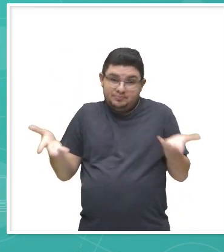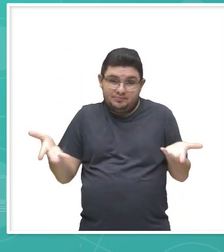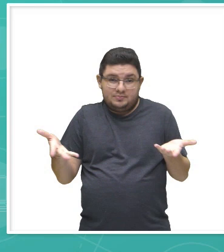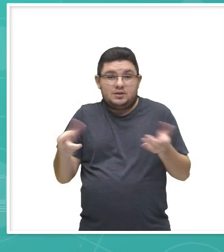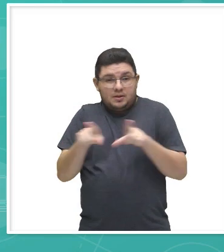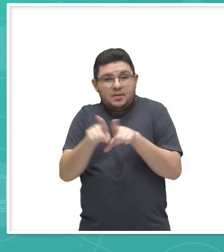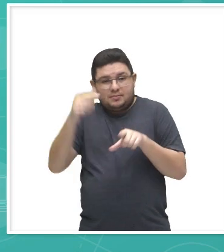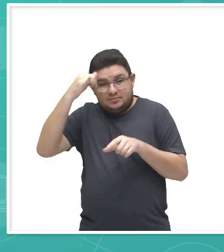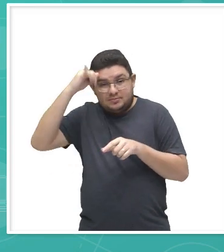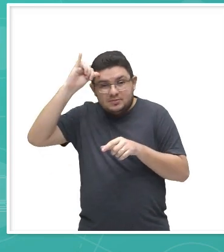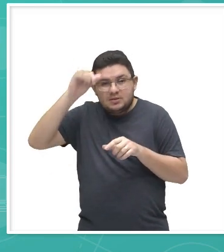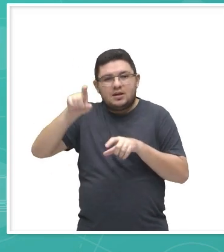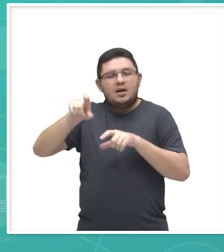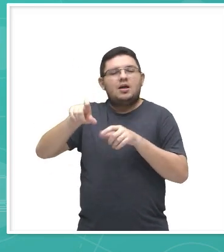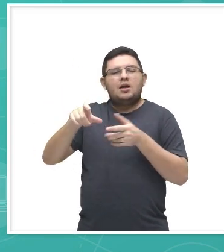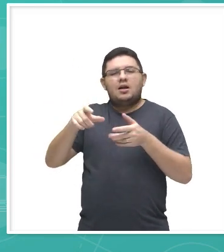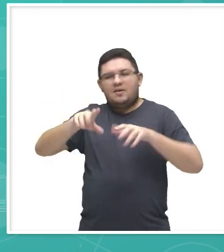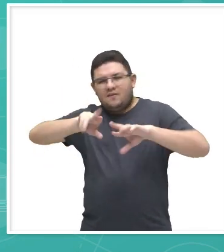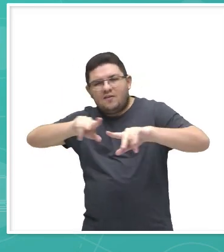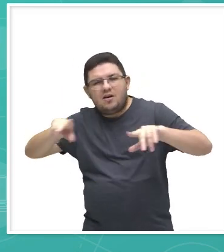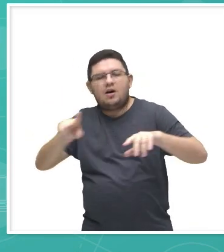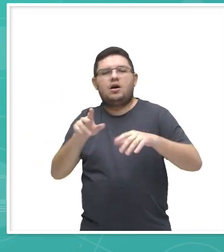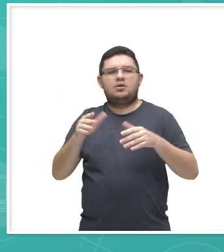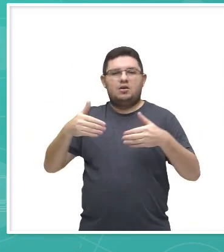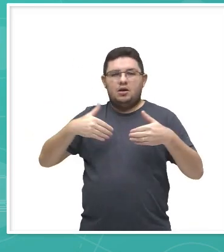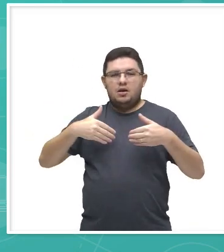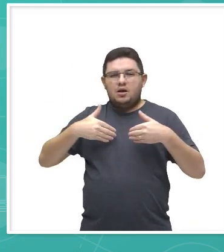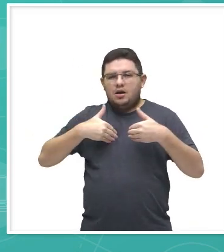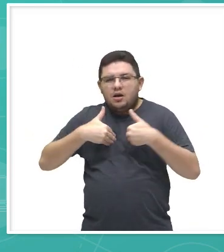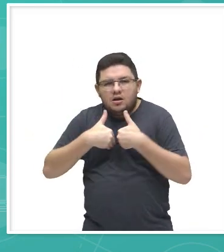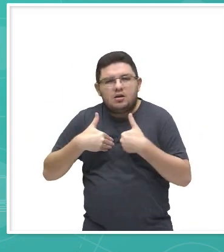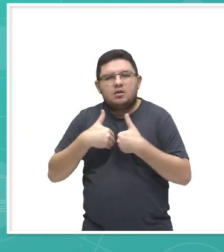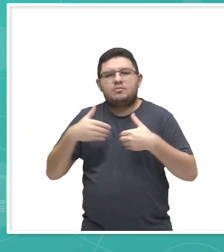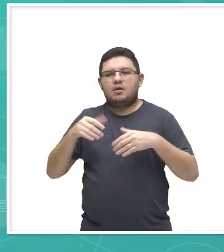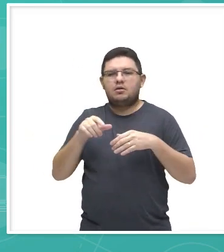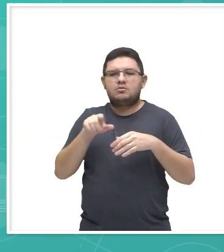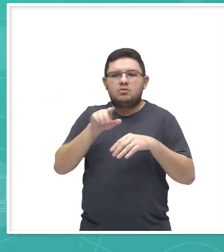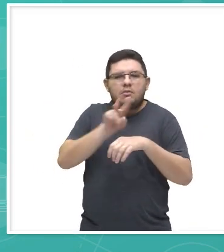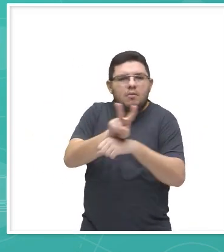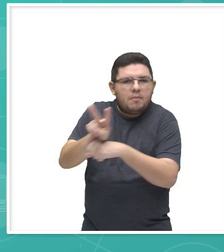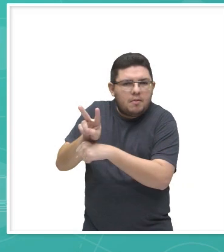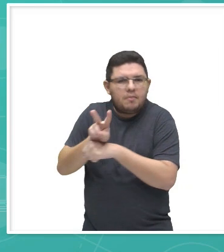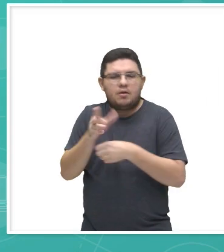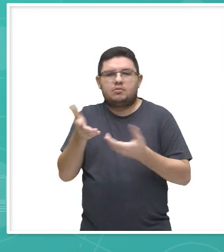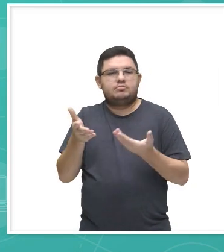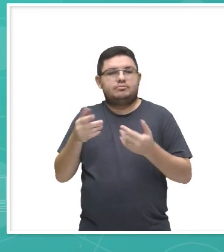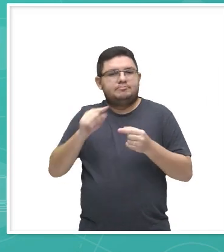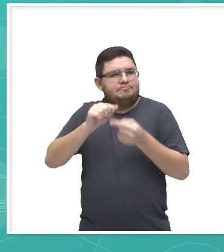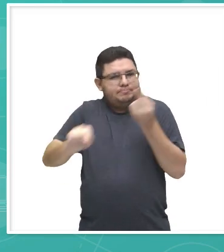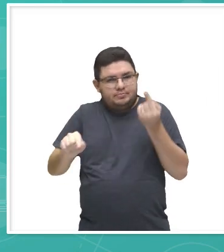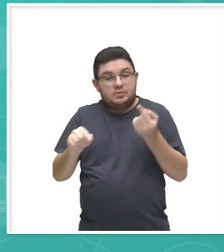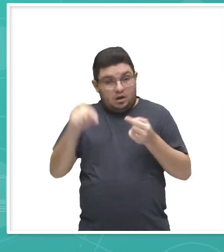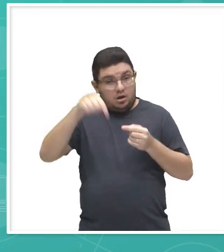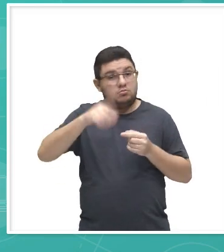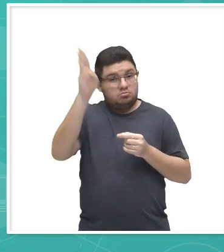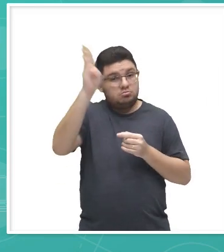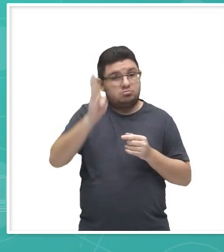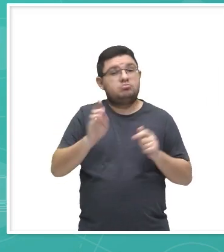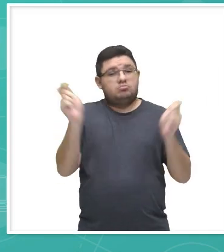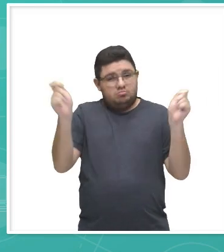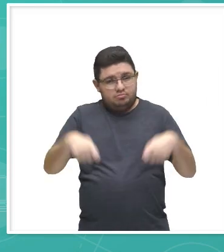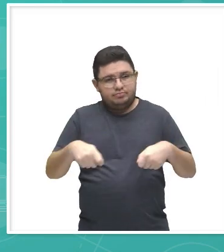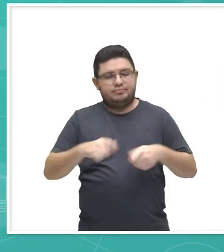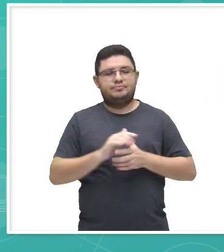Então, a gente vai ter aí um fator negativo. Já aqui no Brasil, fator positivo para esse tipo de atividade. O relevo também,